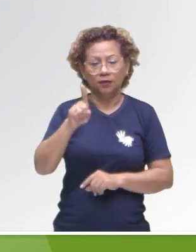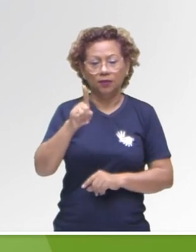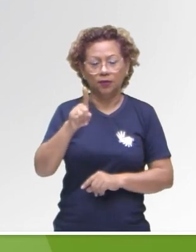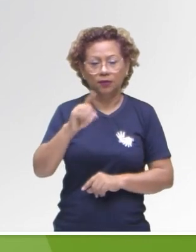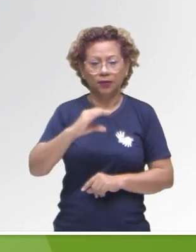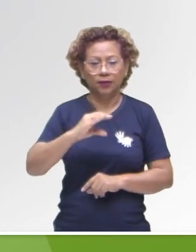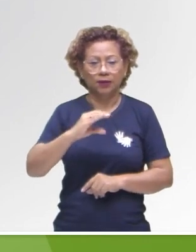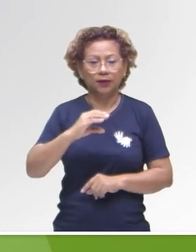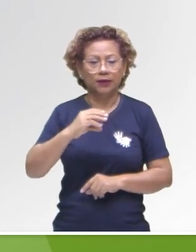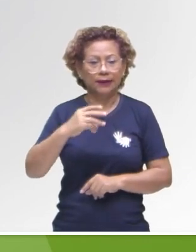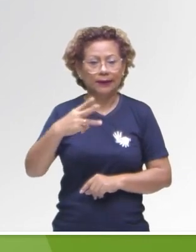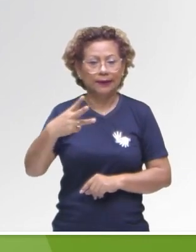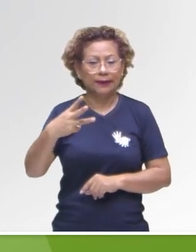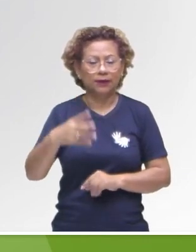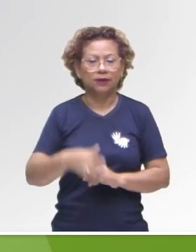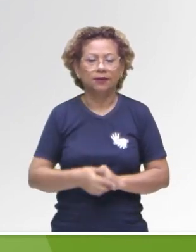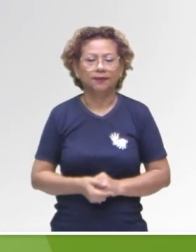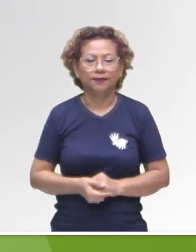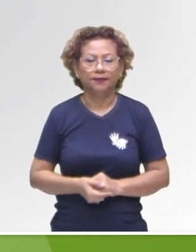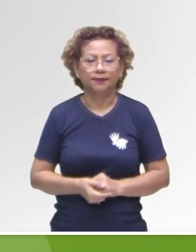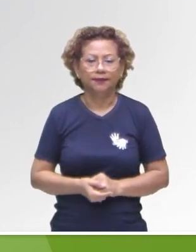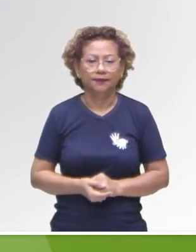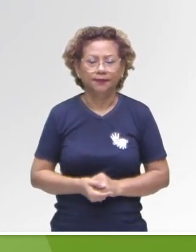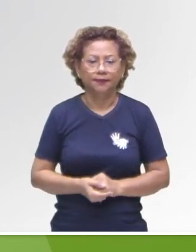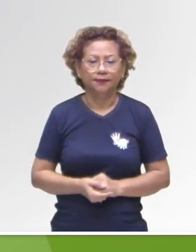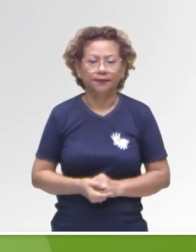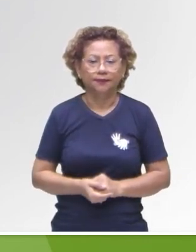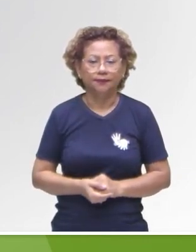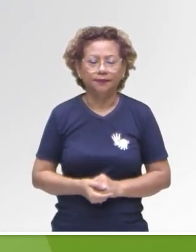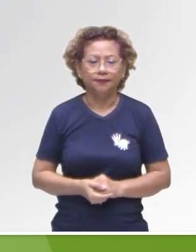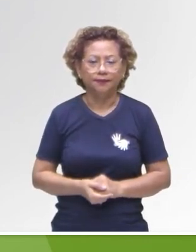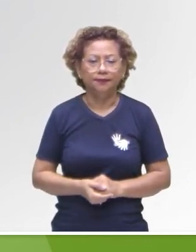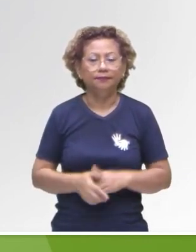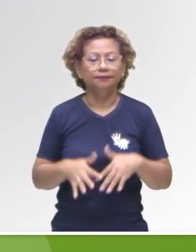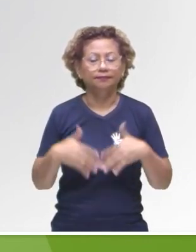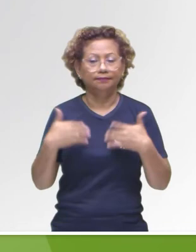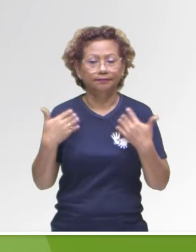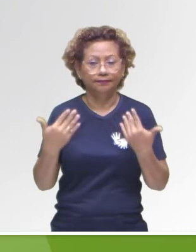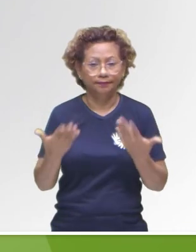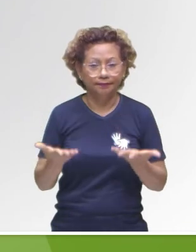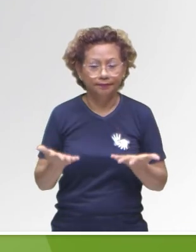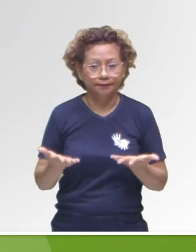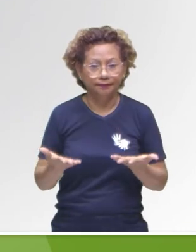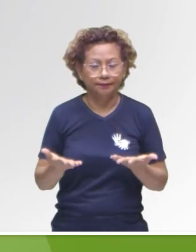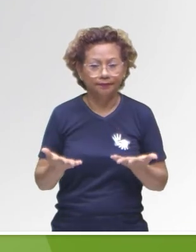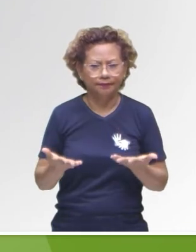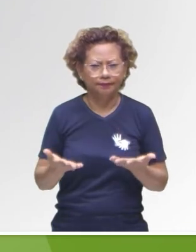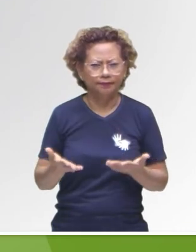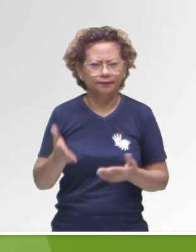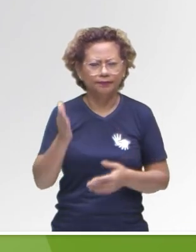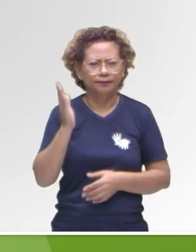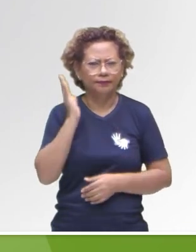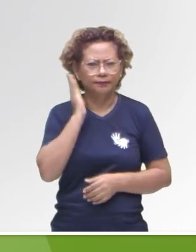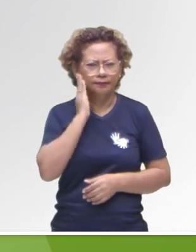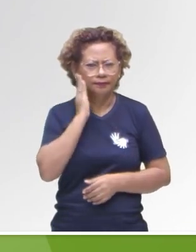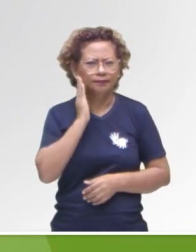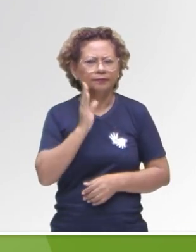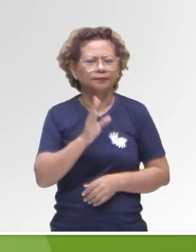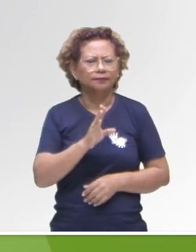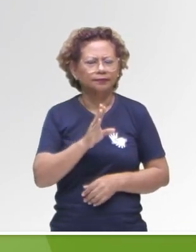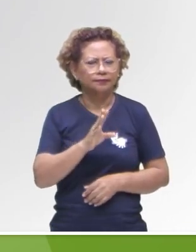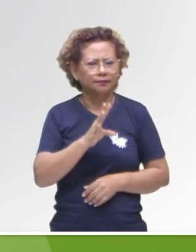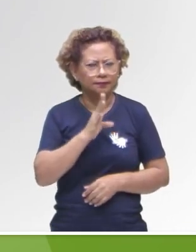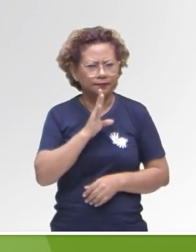capacitor 3. Tá? É isso aí. Agora, eu conheço o valor de cada um dos capacitores,